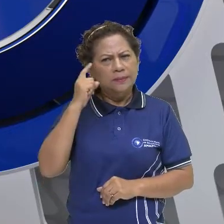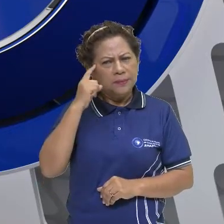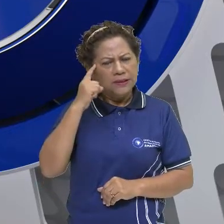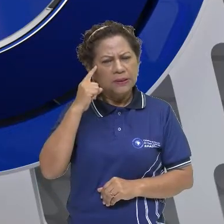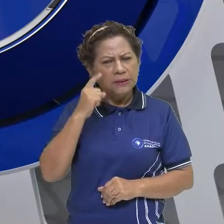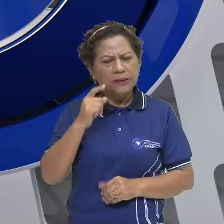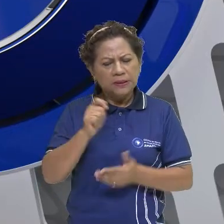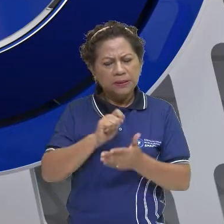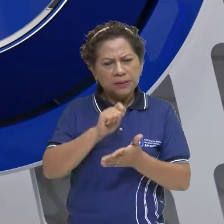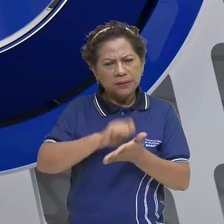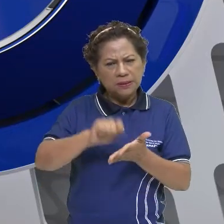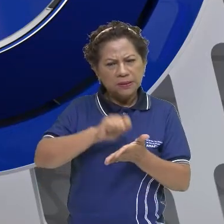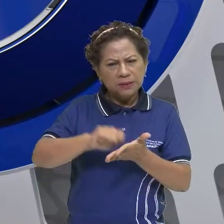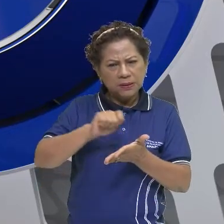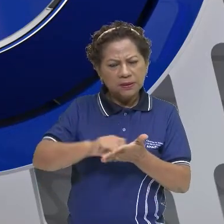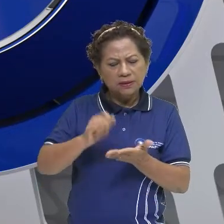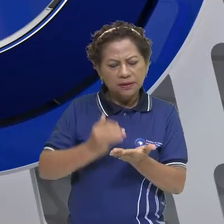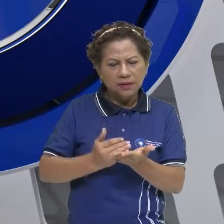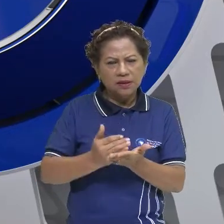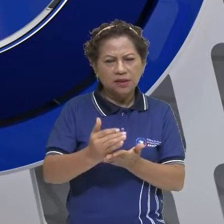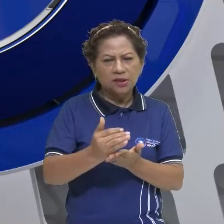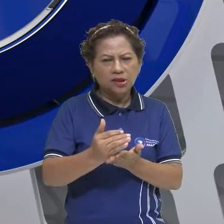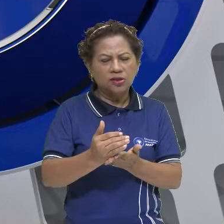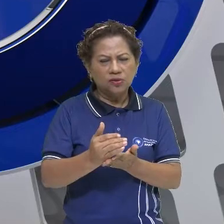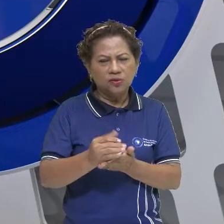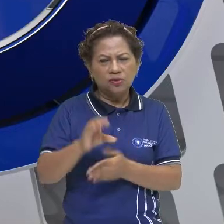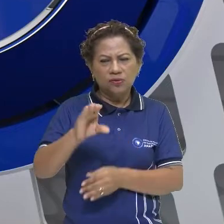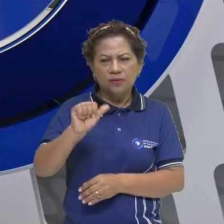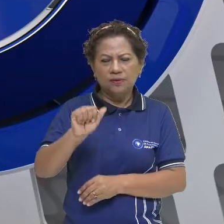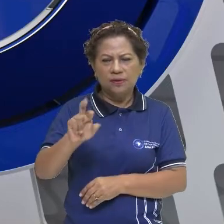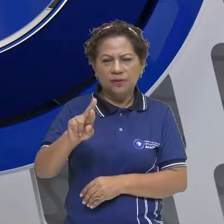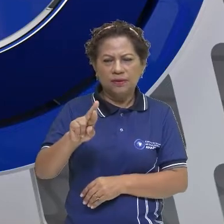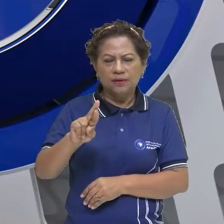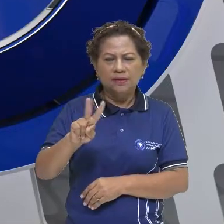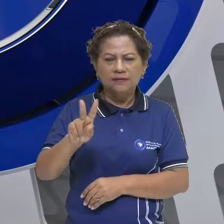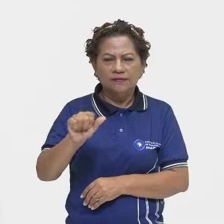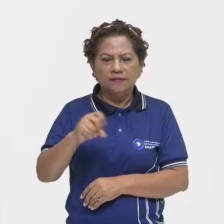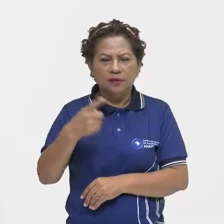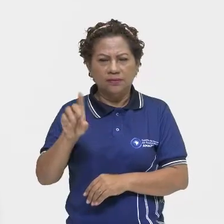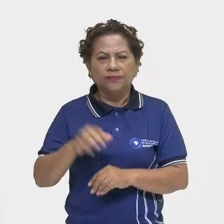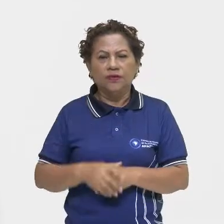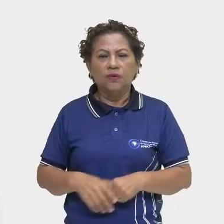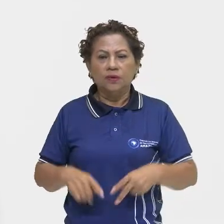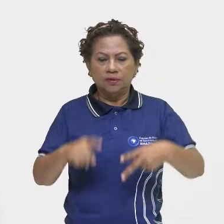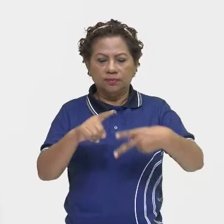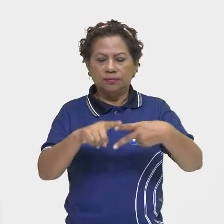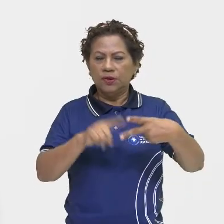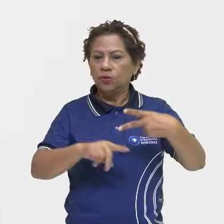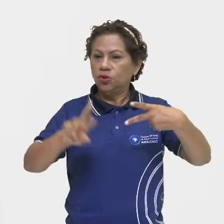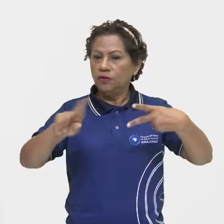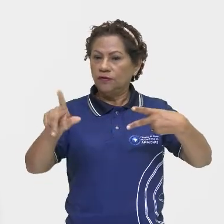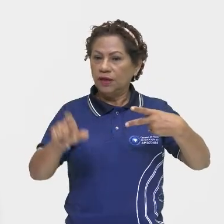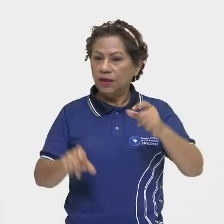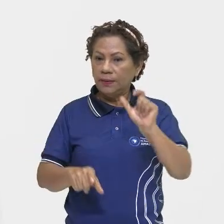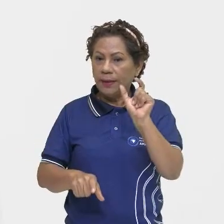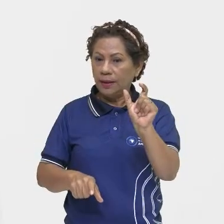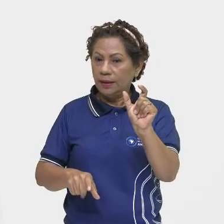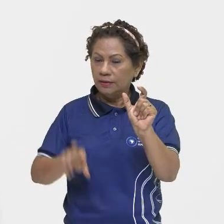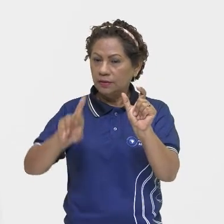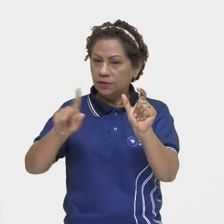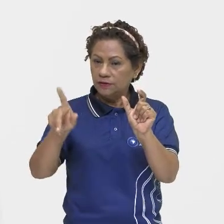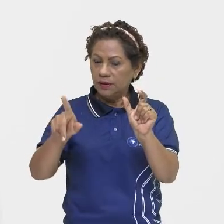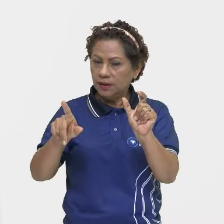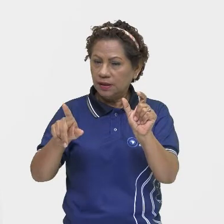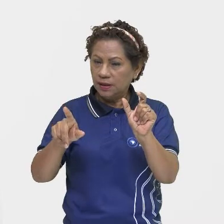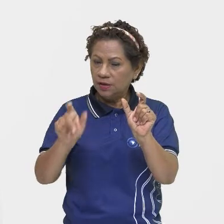evoluindo. Grafite e pichação, apesar de parecerem a mesma coisa, são diferentes.